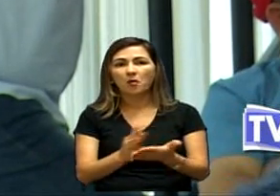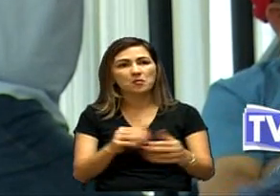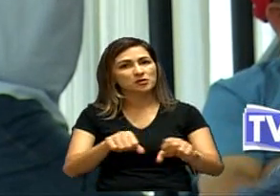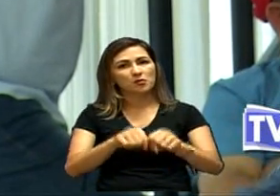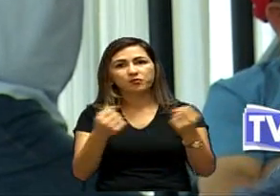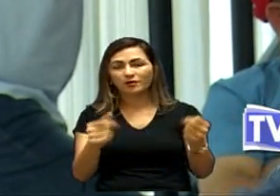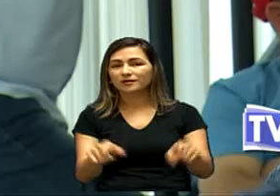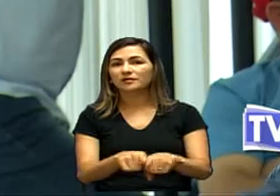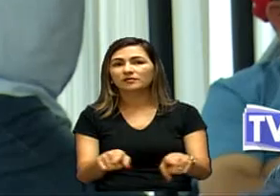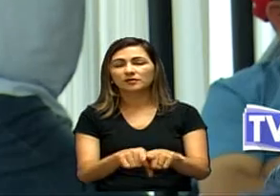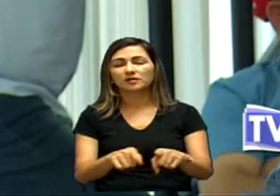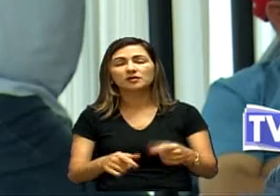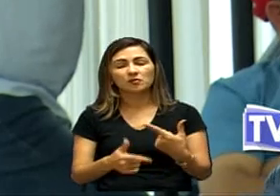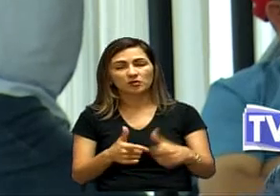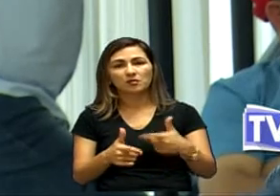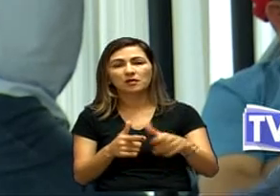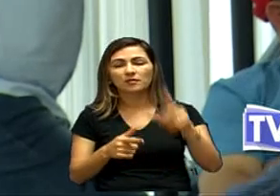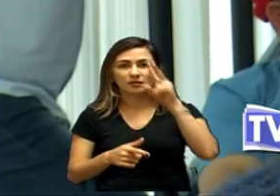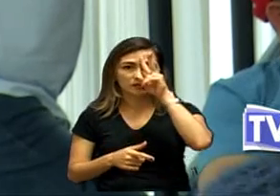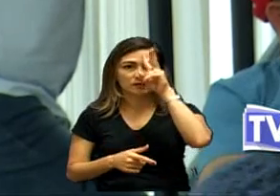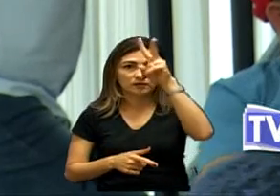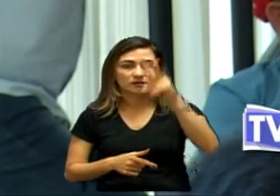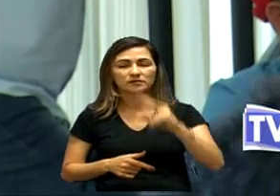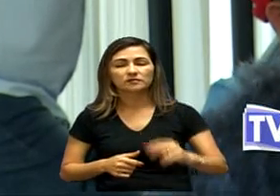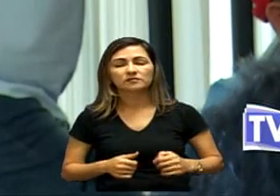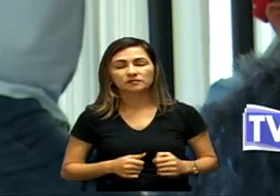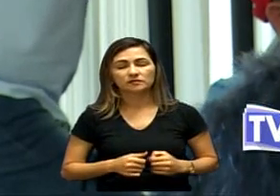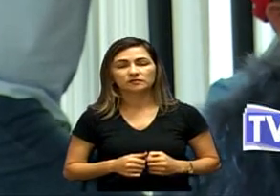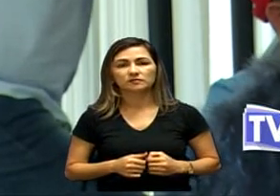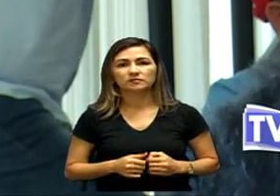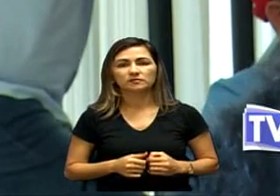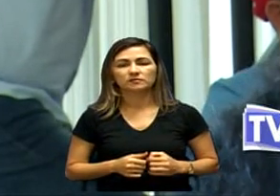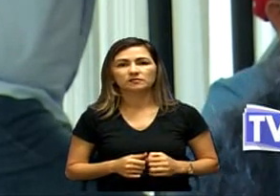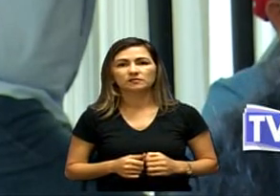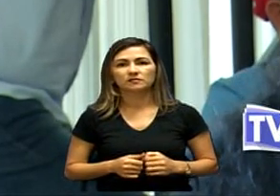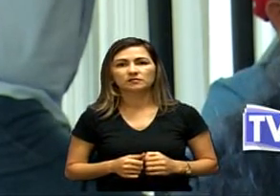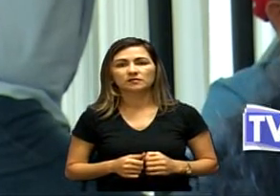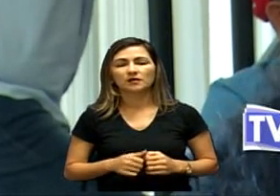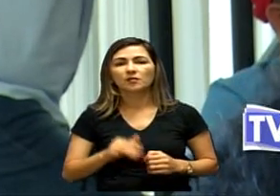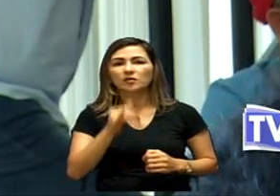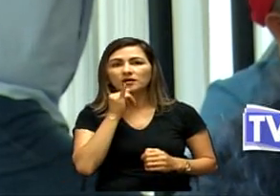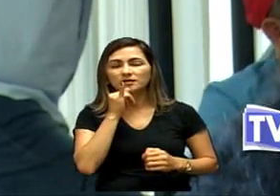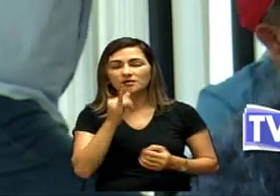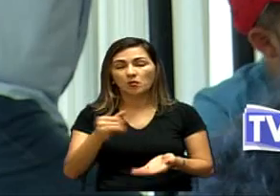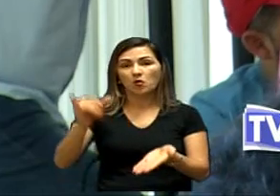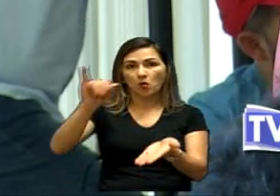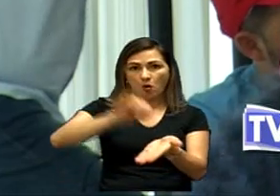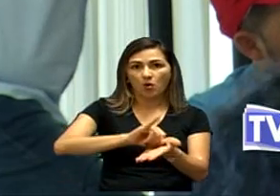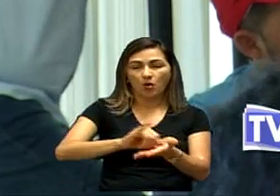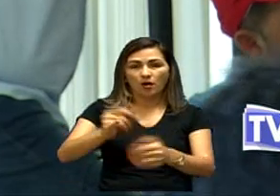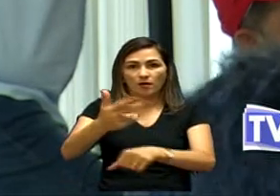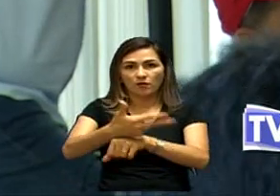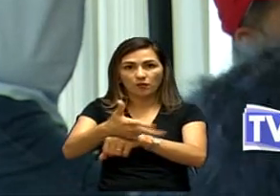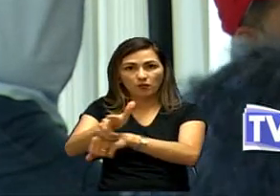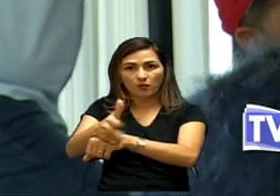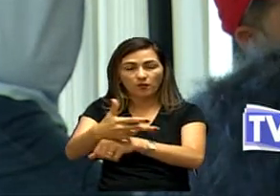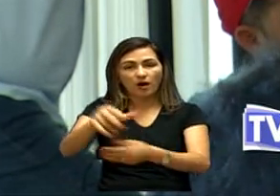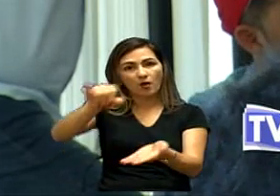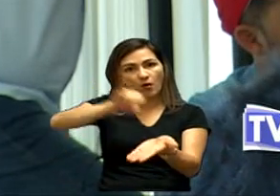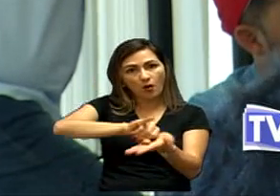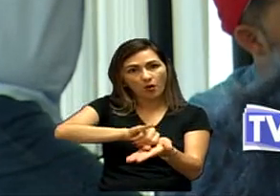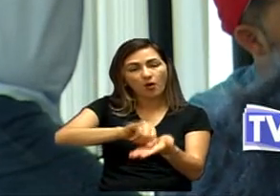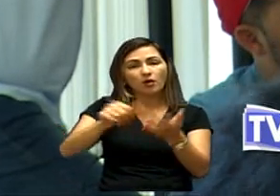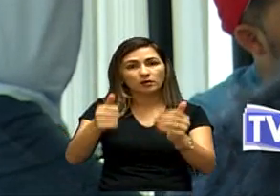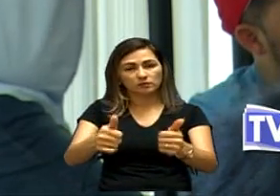Então, nós temos um problema sério em relação a manter o que é colocado. Porque tem muitas coisas que são colocadas e